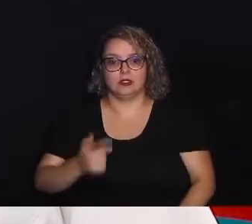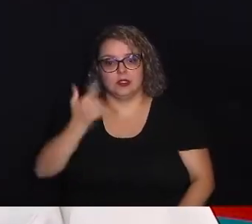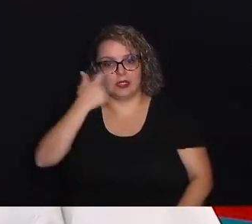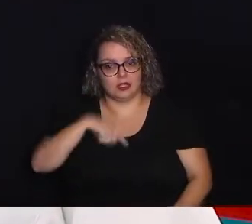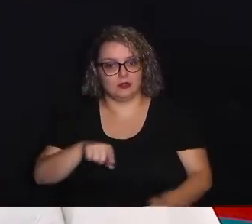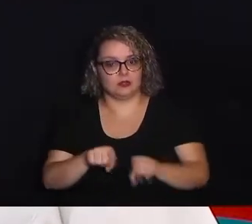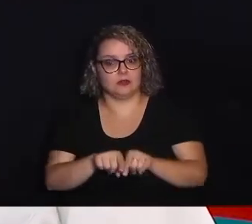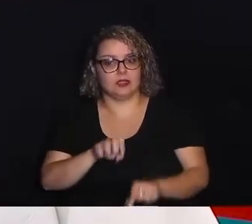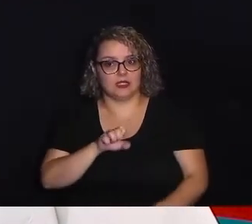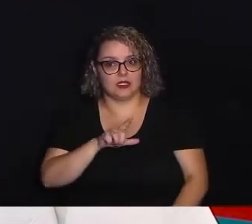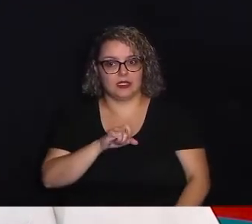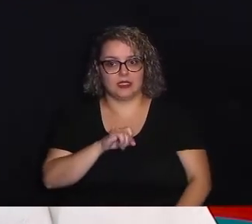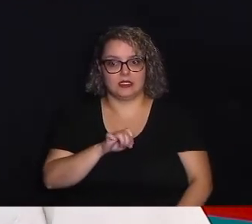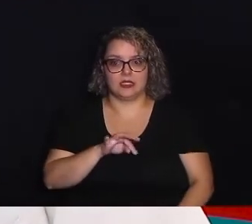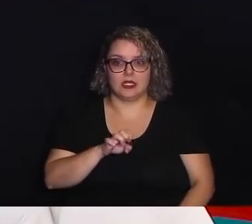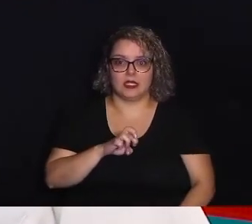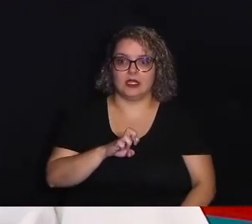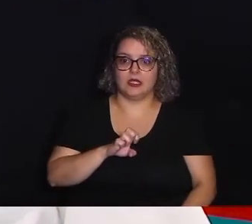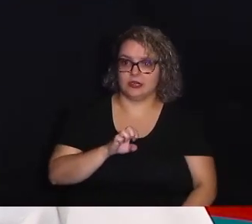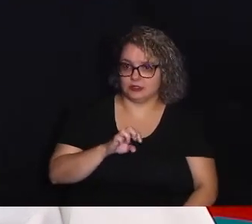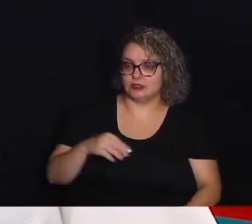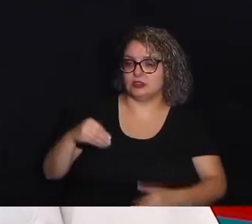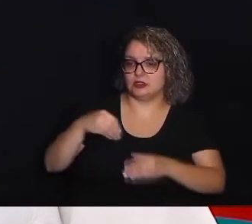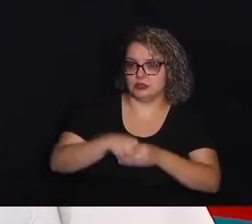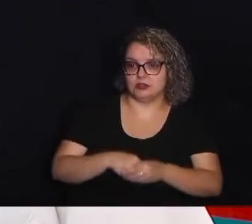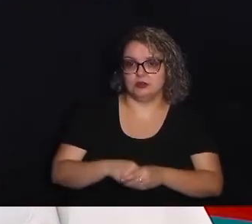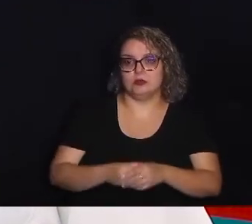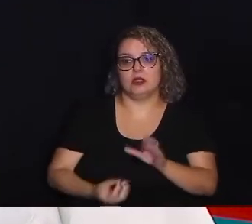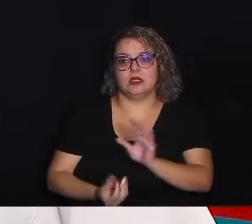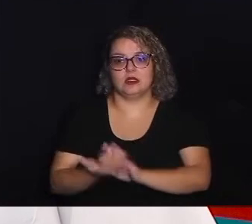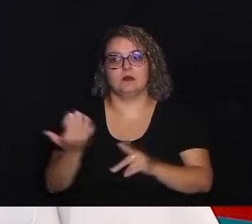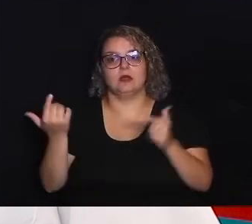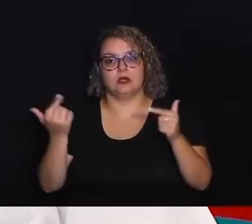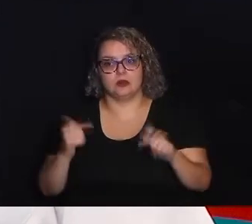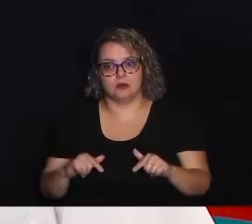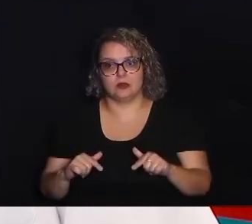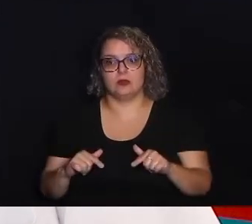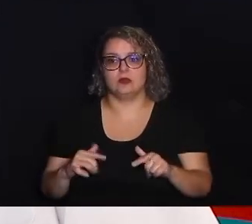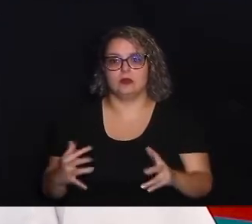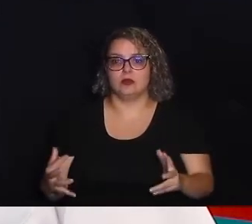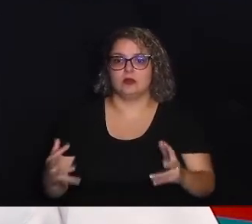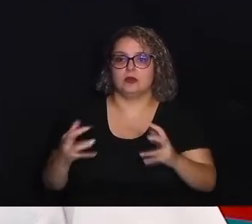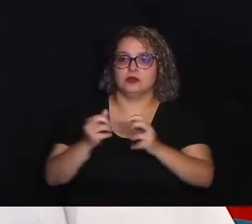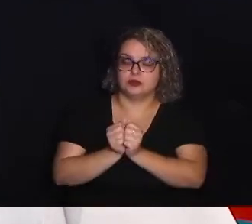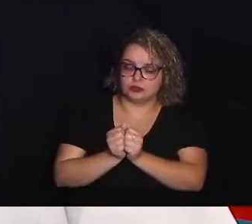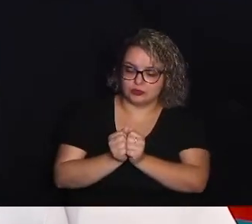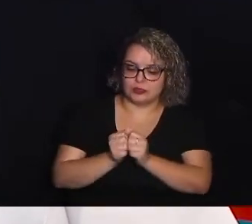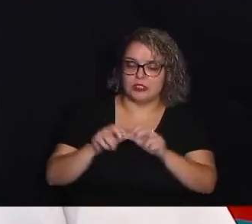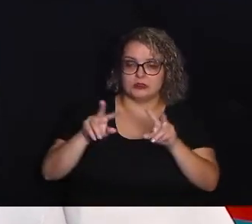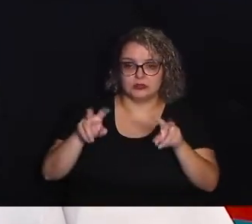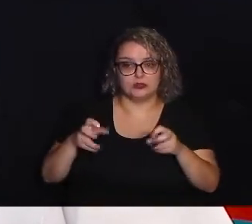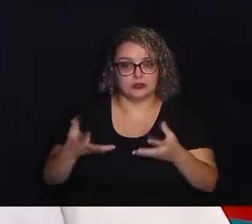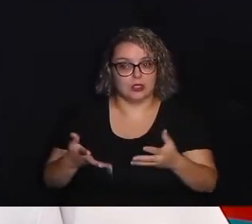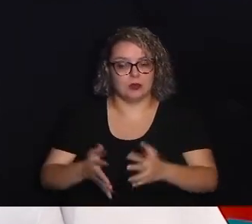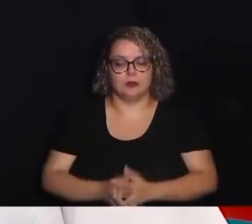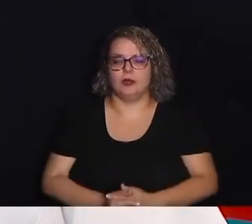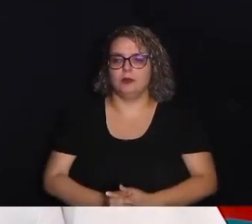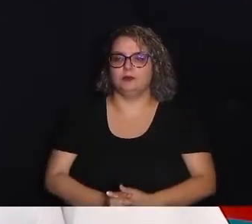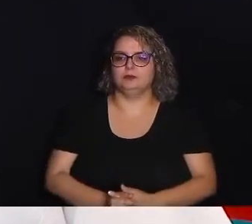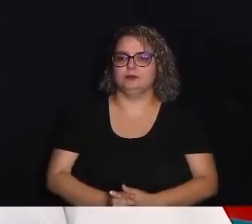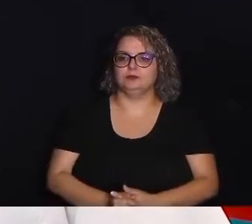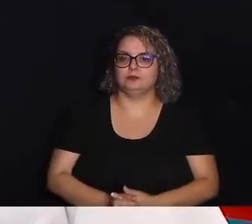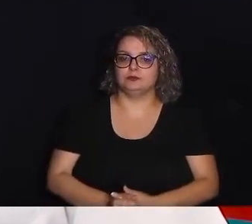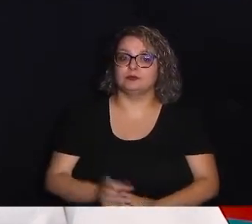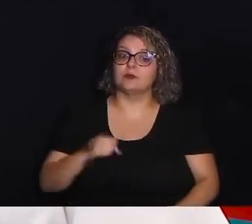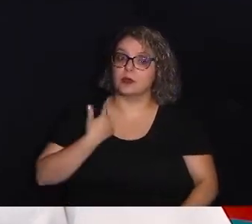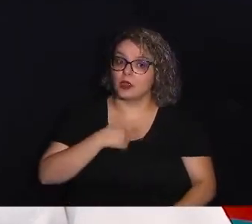eu e aliet já viamos conversando internamente sobre a criação de um espaço né que congregasse essa temática